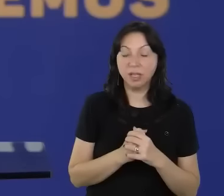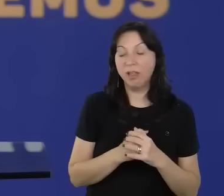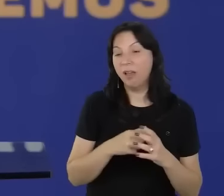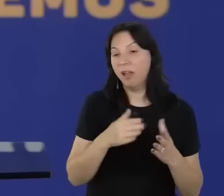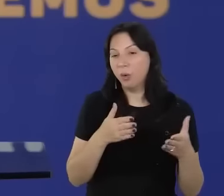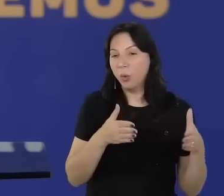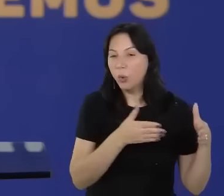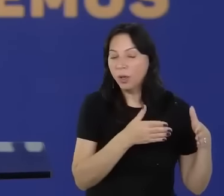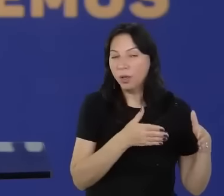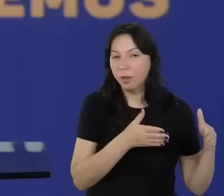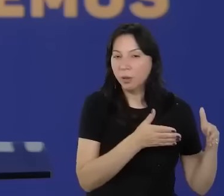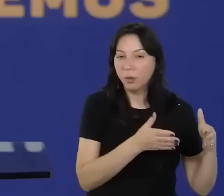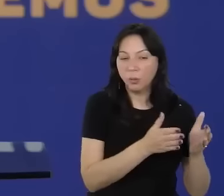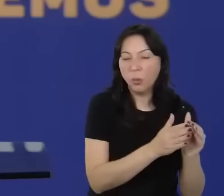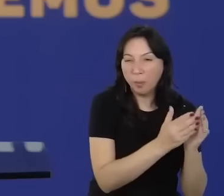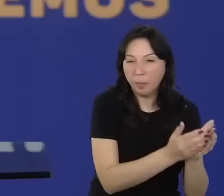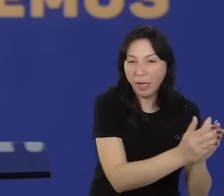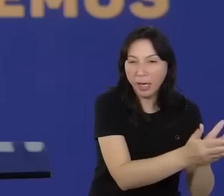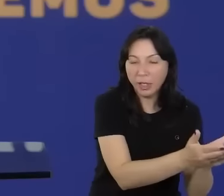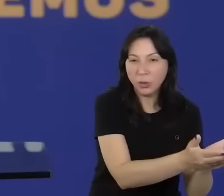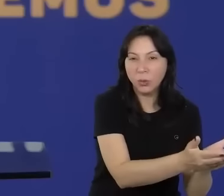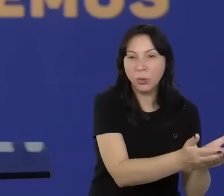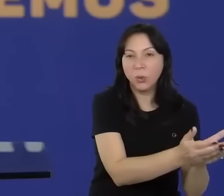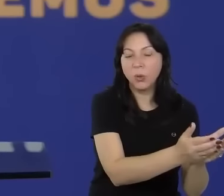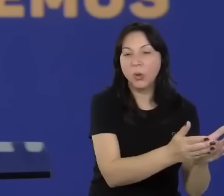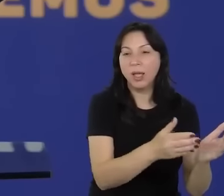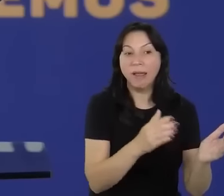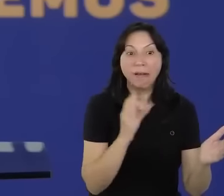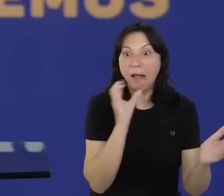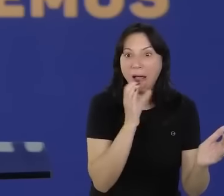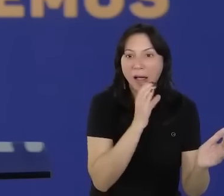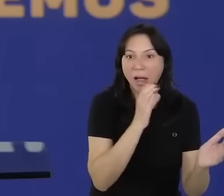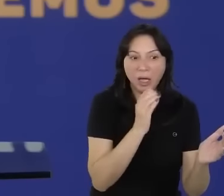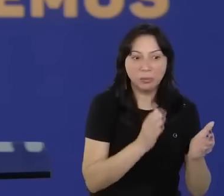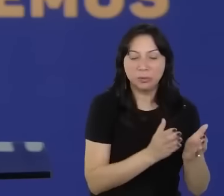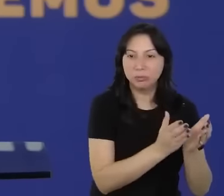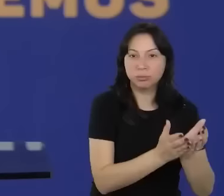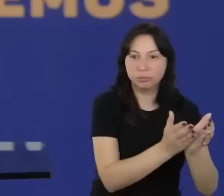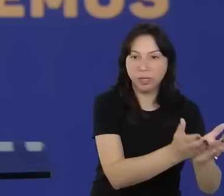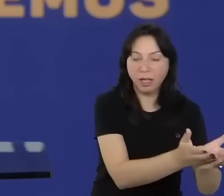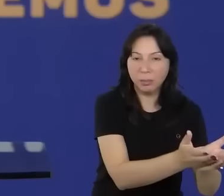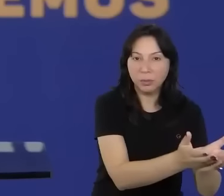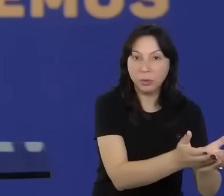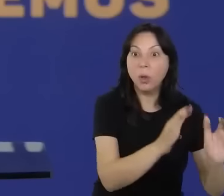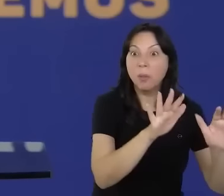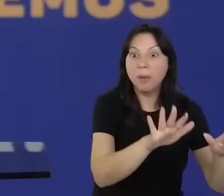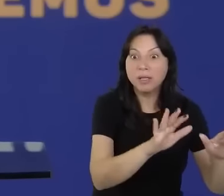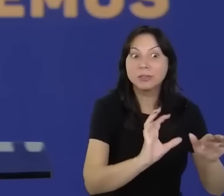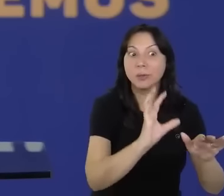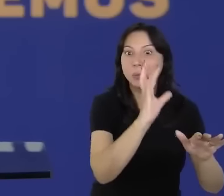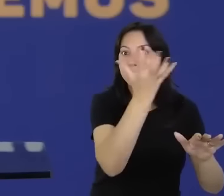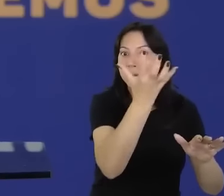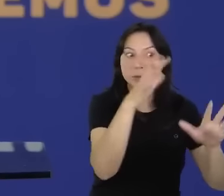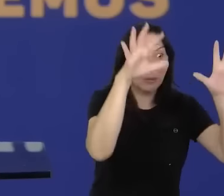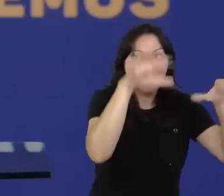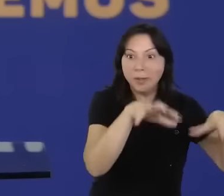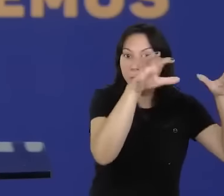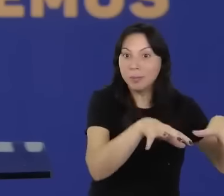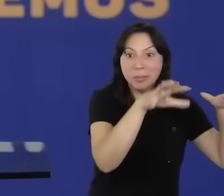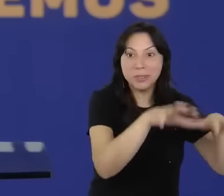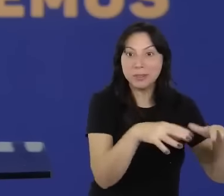minutos porque eles não estão eles não estão atravessando o o mar da Galileia de norte a sul eles estão eles